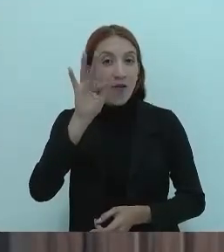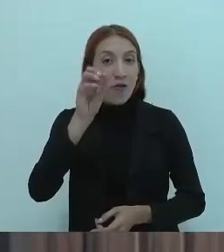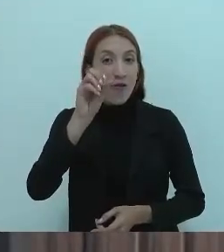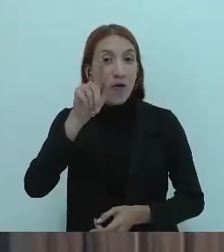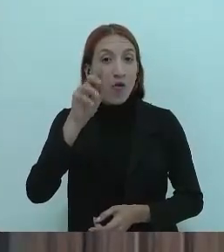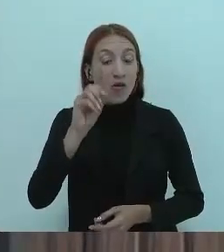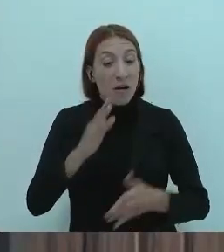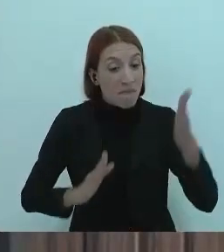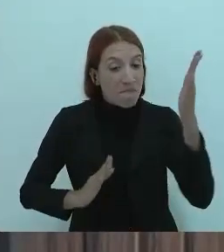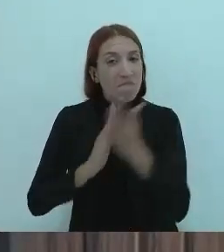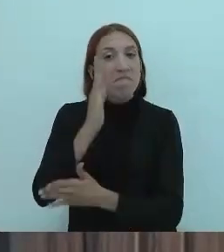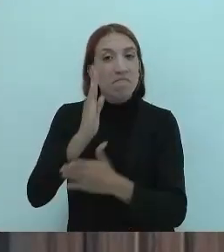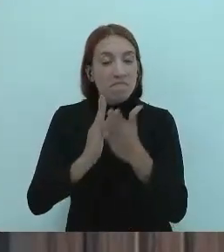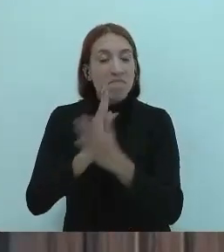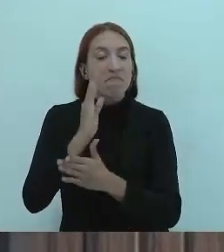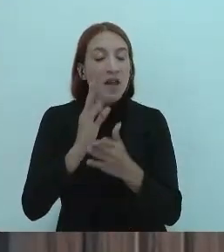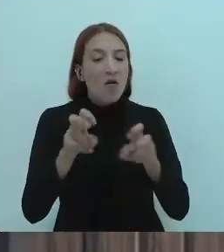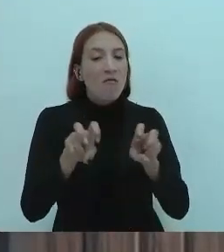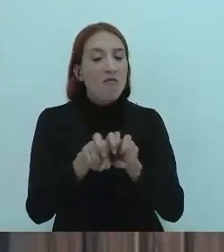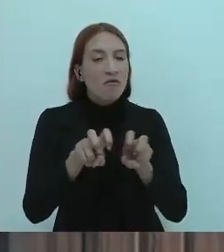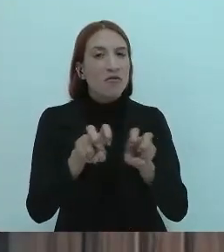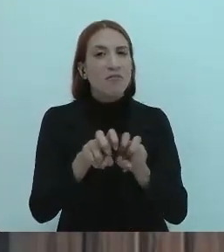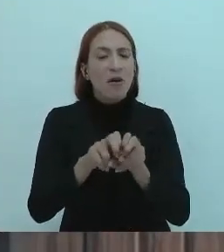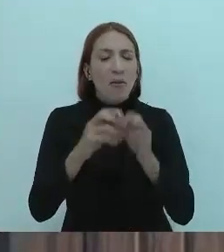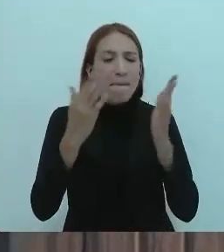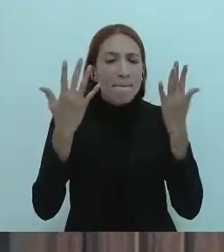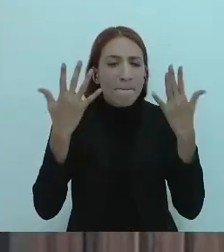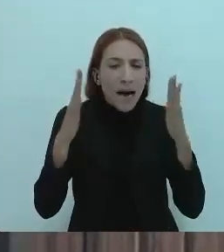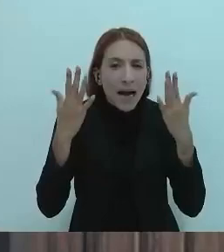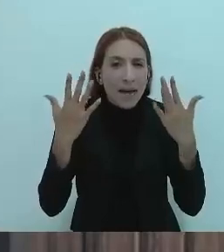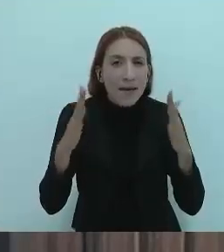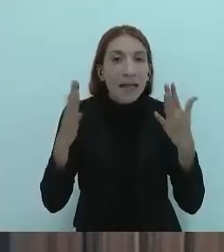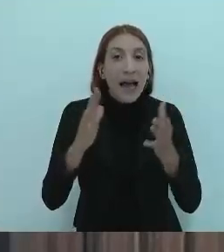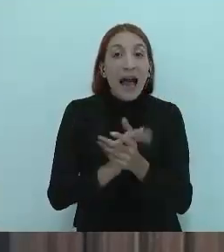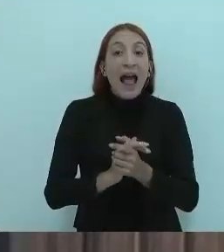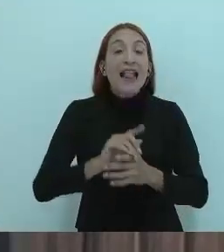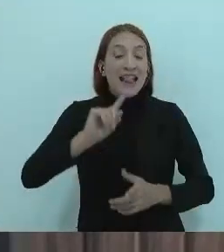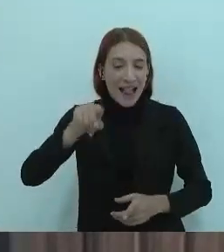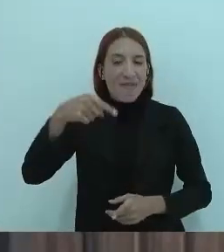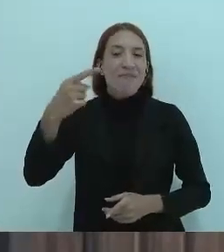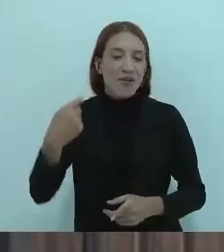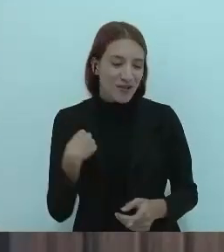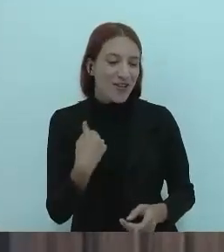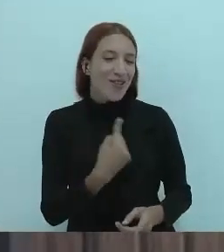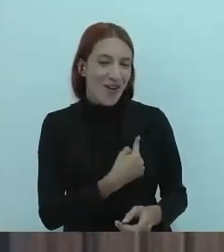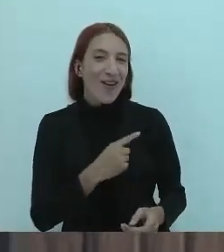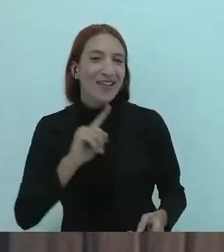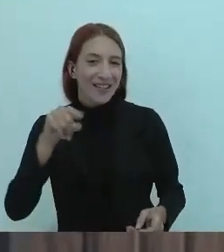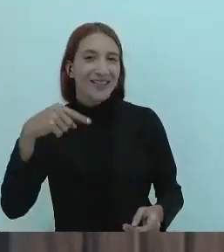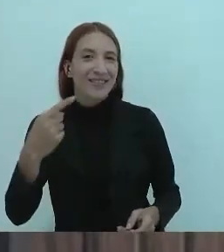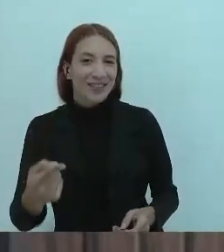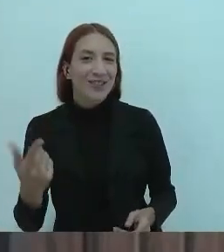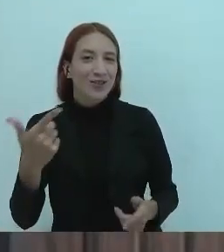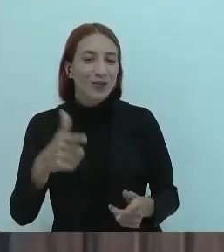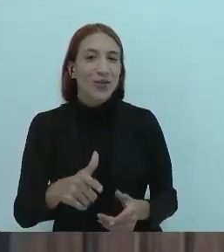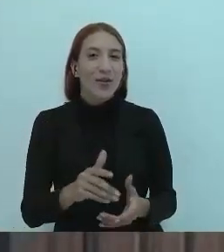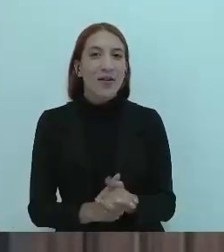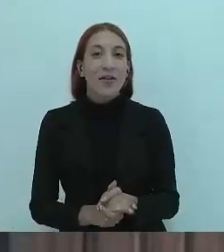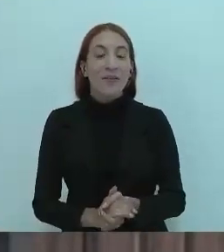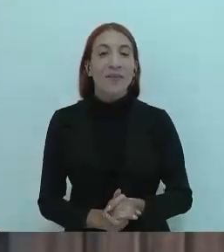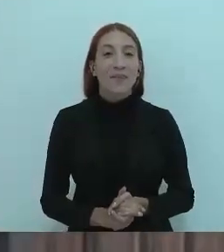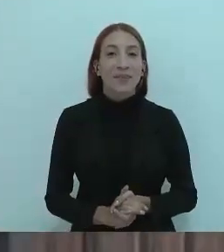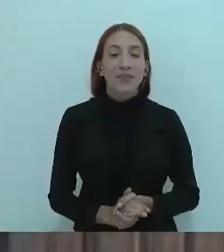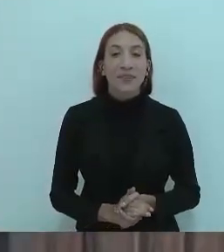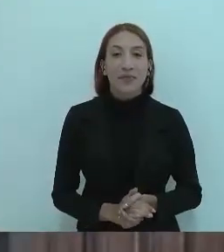do Trabalhador Então parabéns como se diz depois de nós é nós de novo e a favela venceu é Então